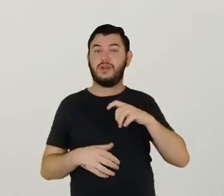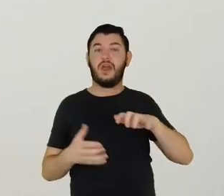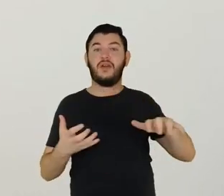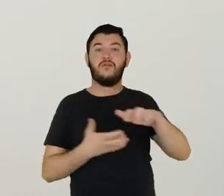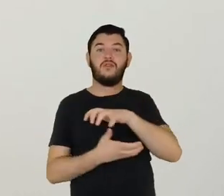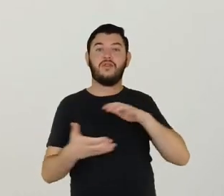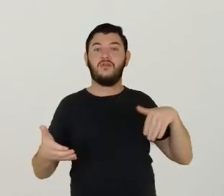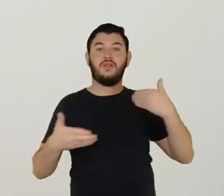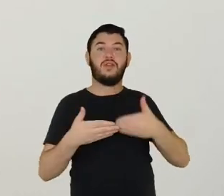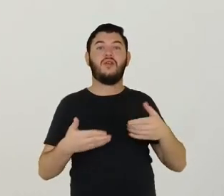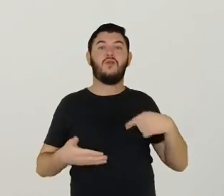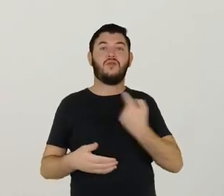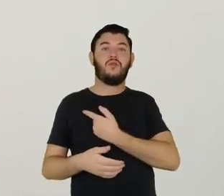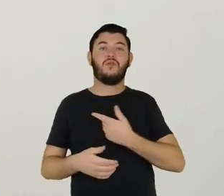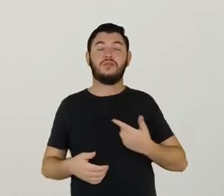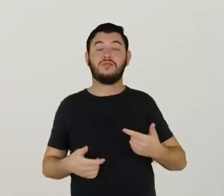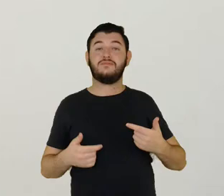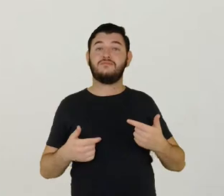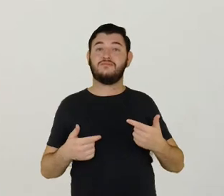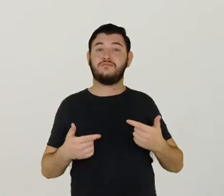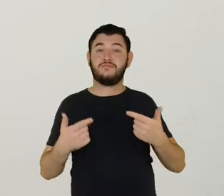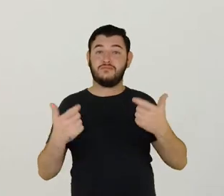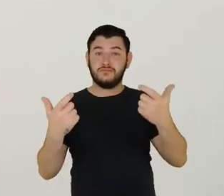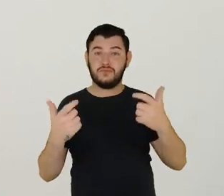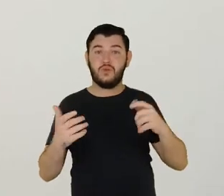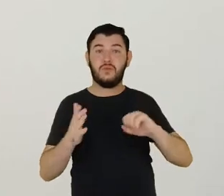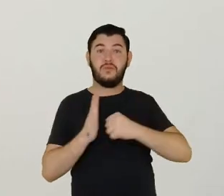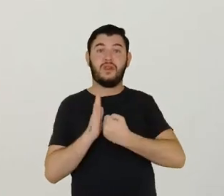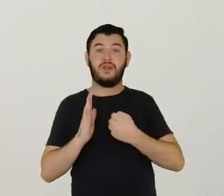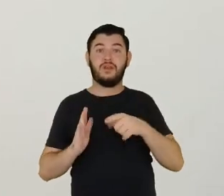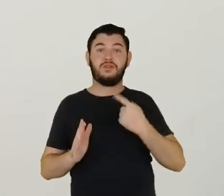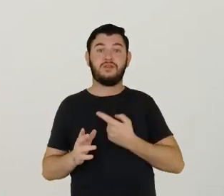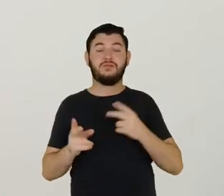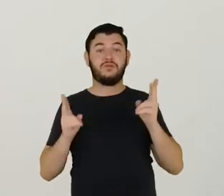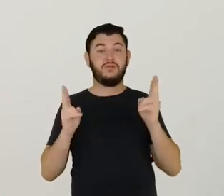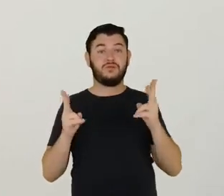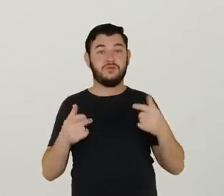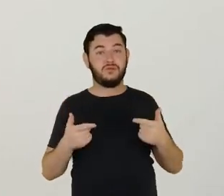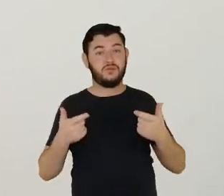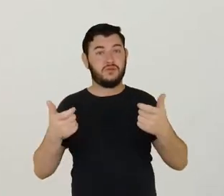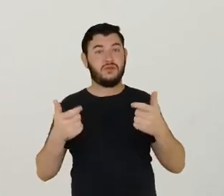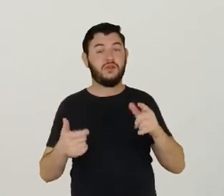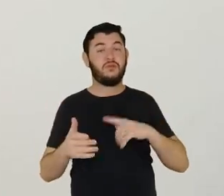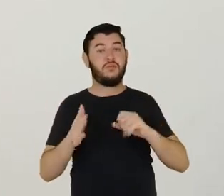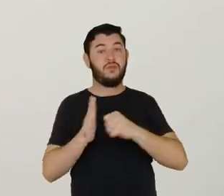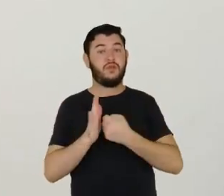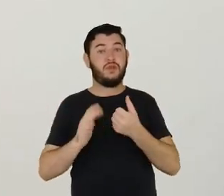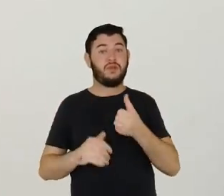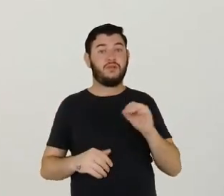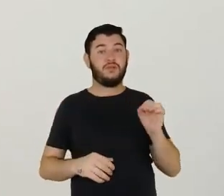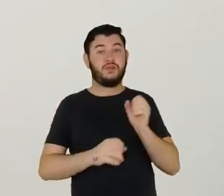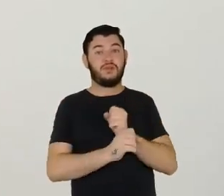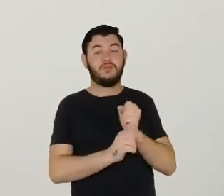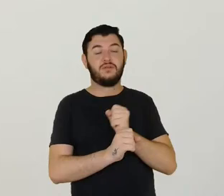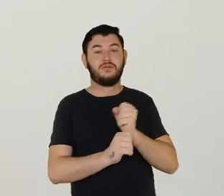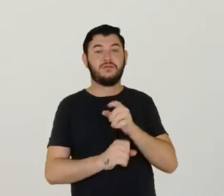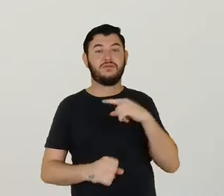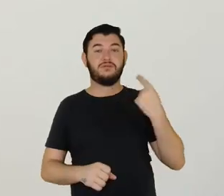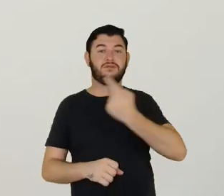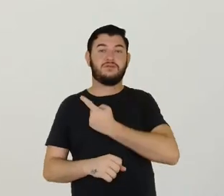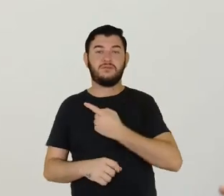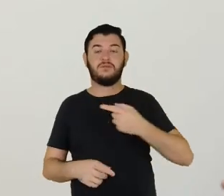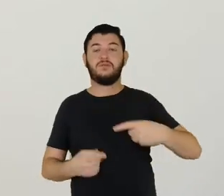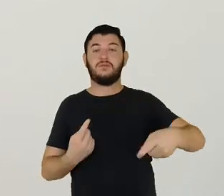gente em guerra. O bloqueio tem 60 anos. Então a gente começou com essa história de negociar em Cuba. Aí o